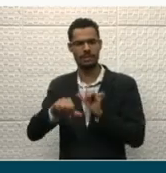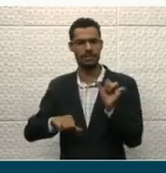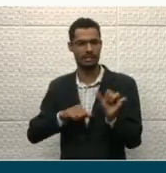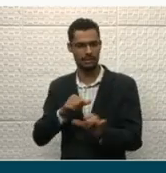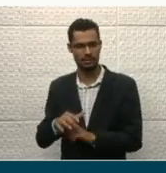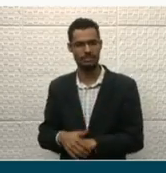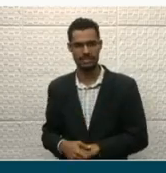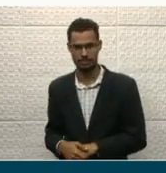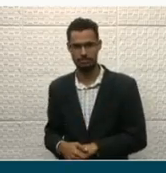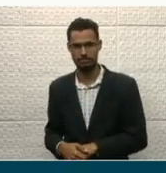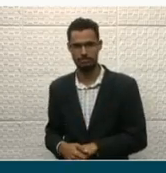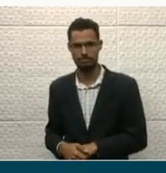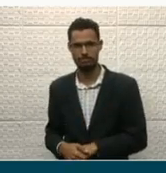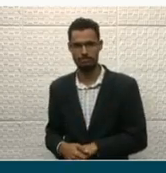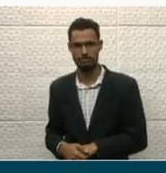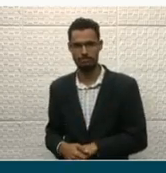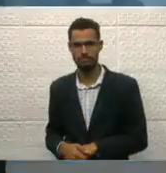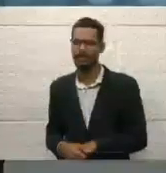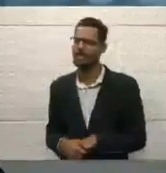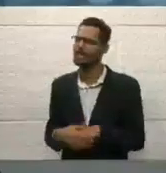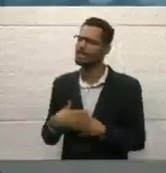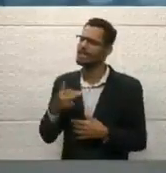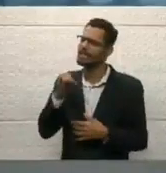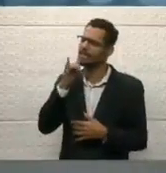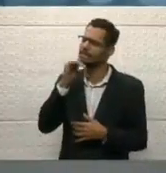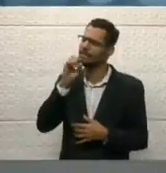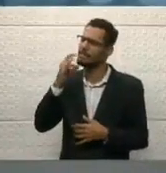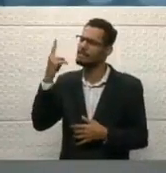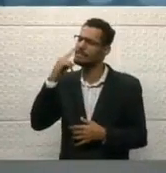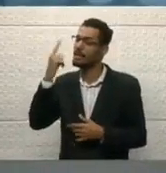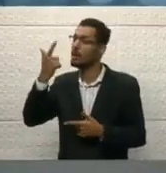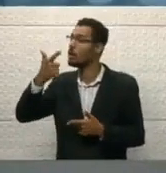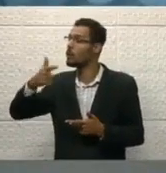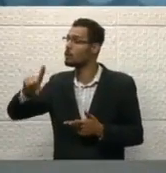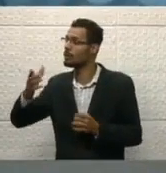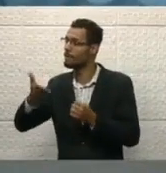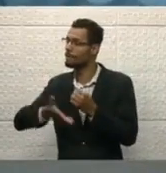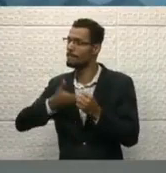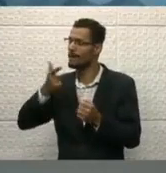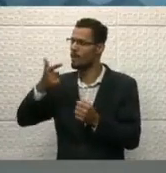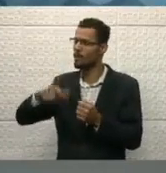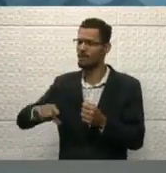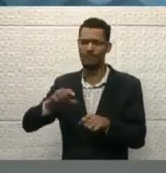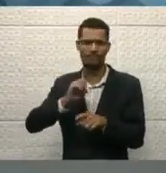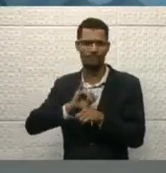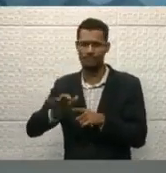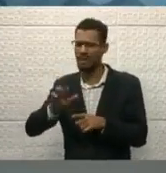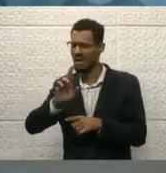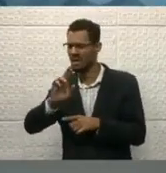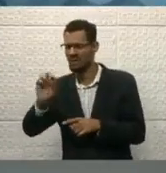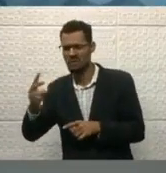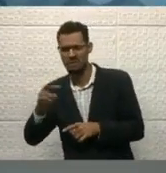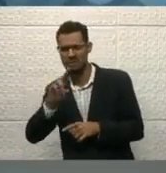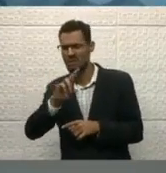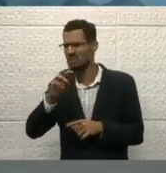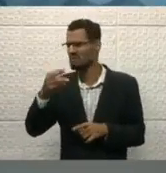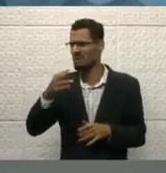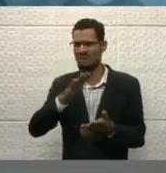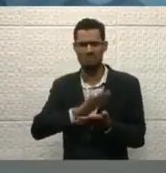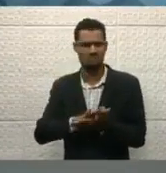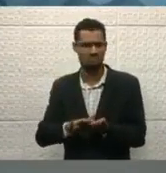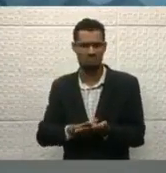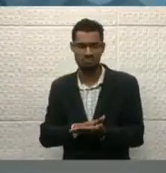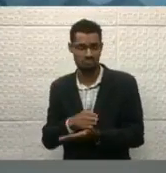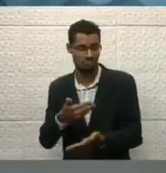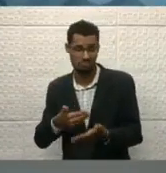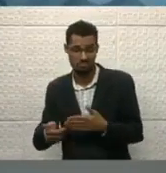transformação. Se eu estivesse lidando com uma outra base, seja R2 ou R3 o espaço,